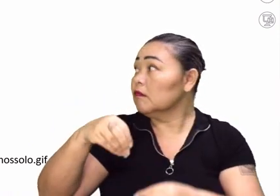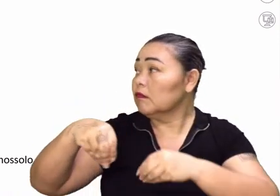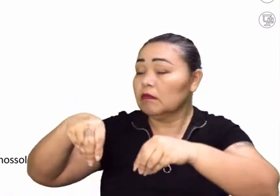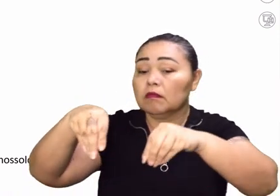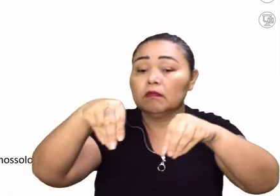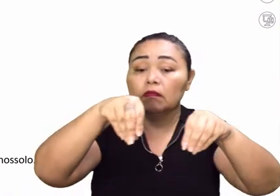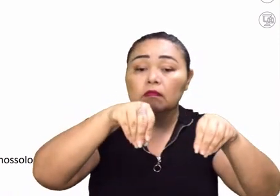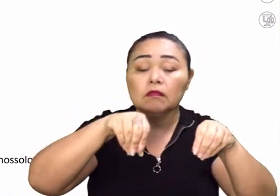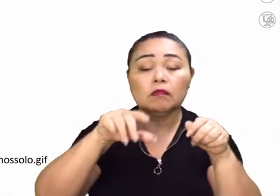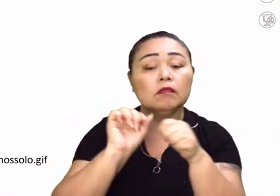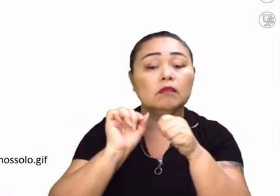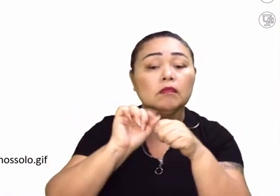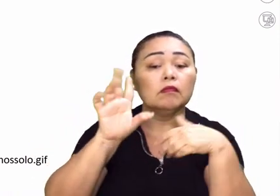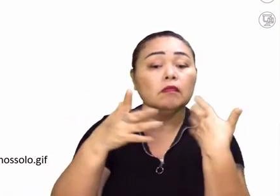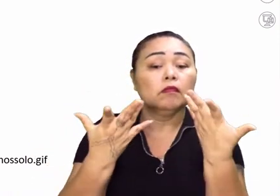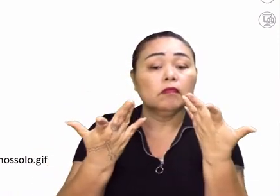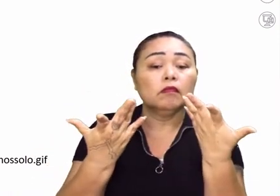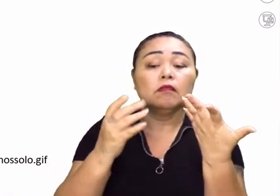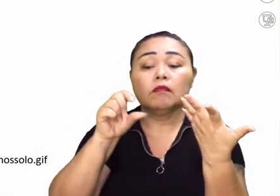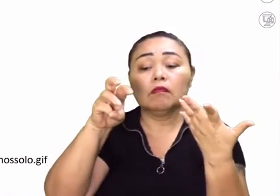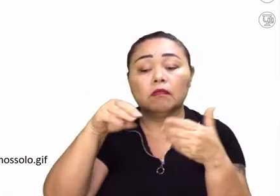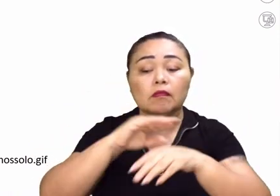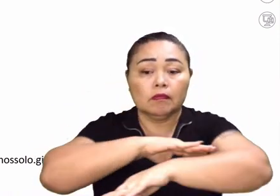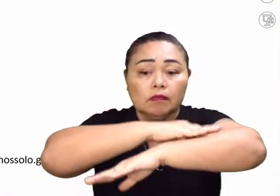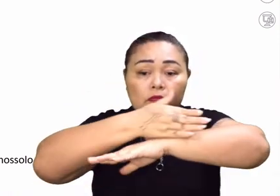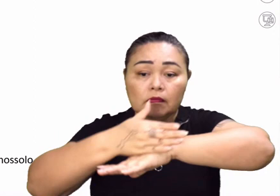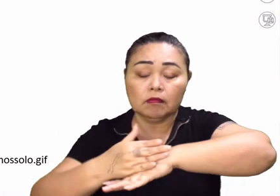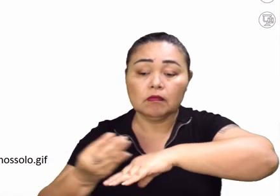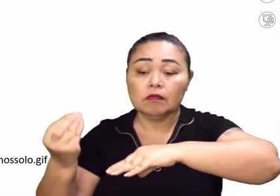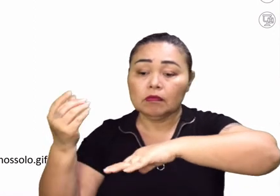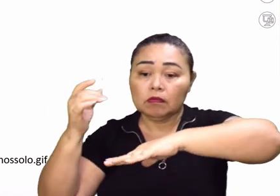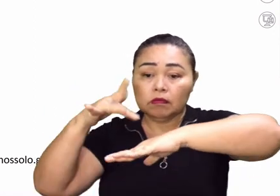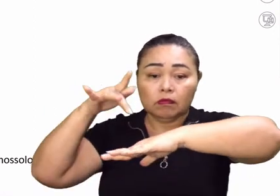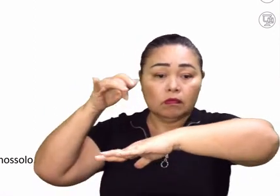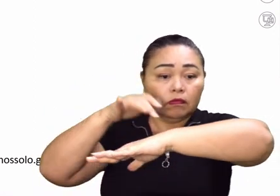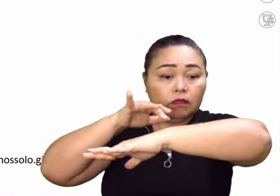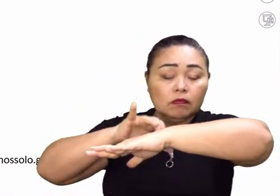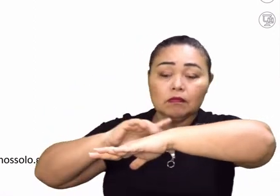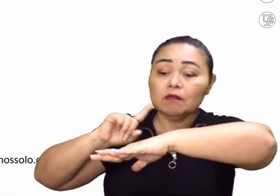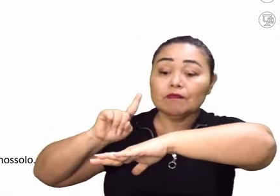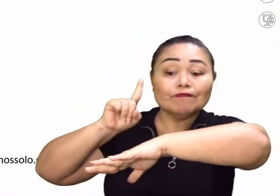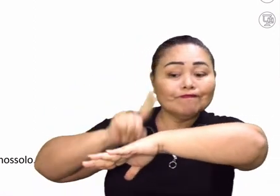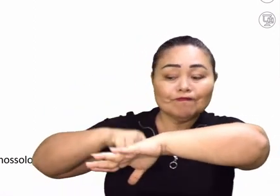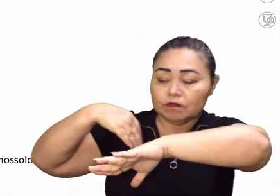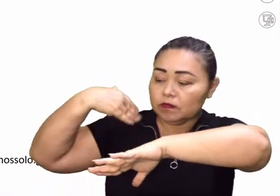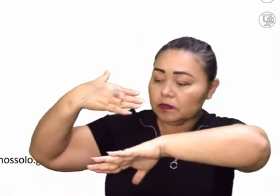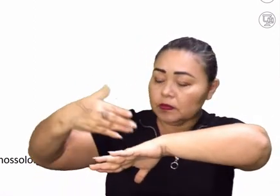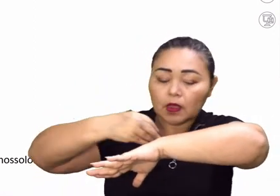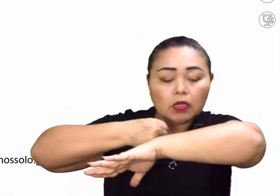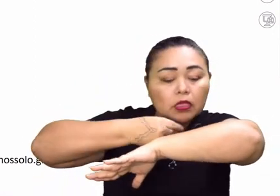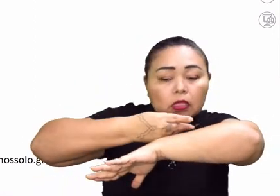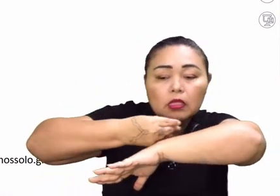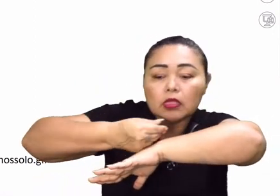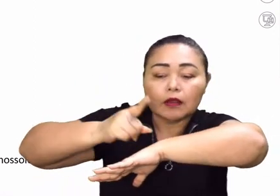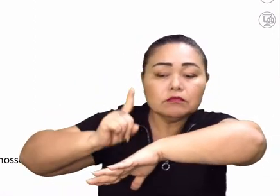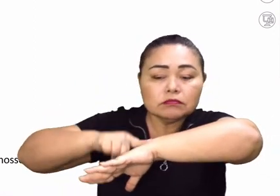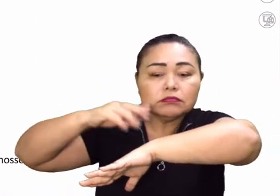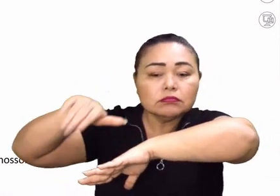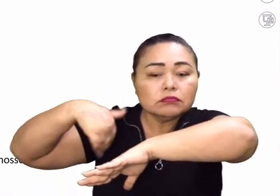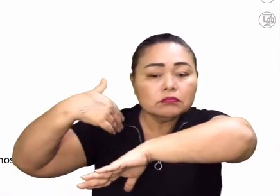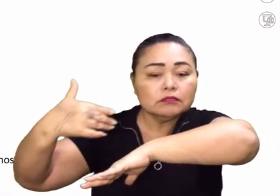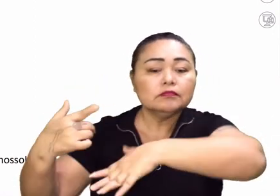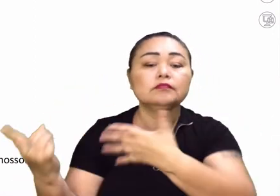o tipo de rocha matriz o clima o relevo os organismos e a ação do tempo são os